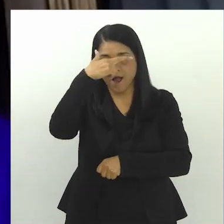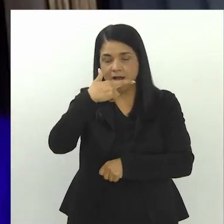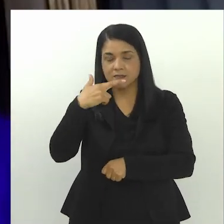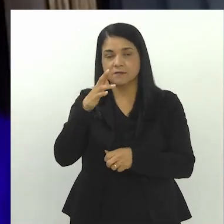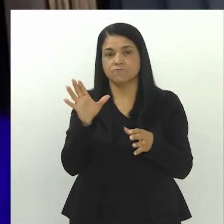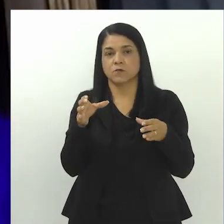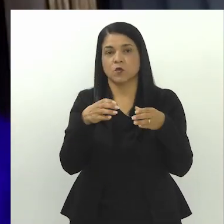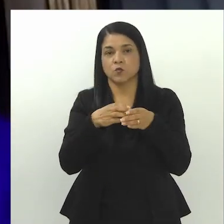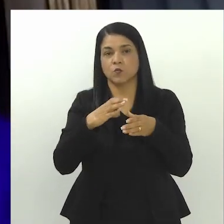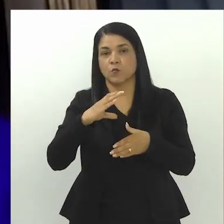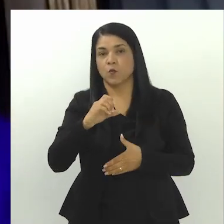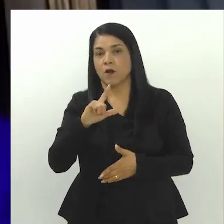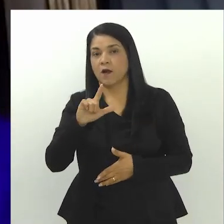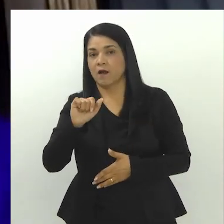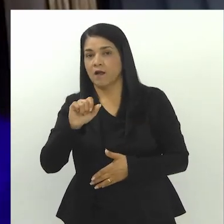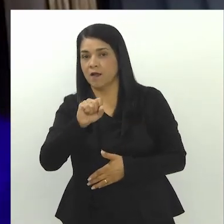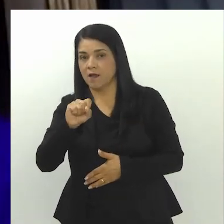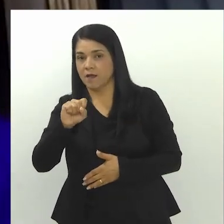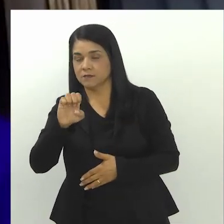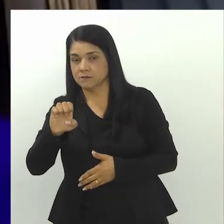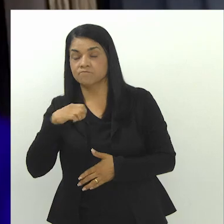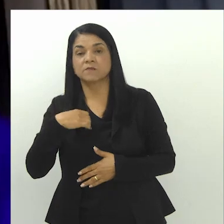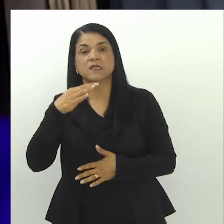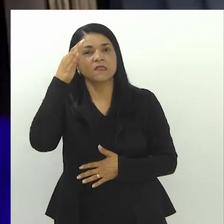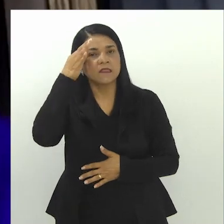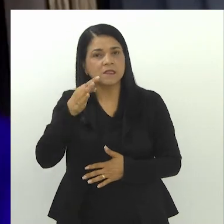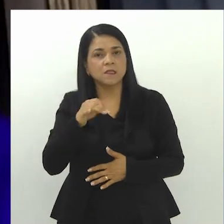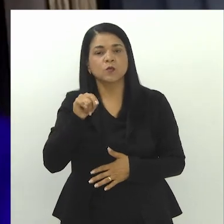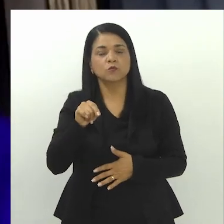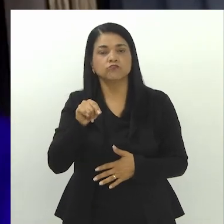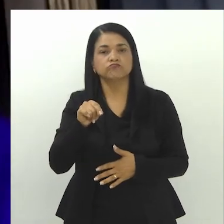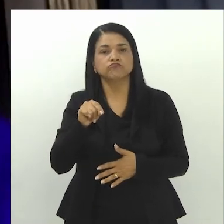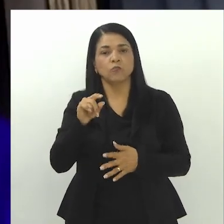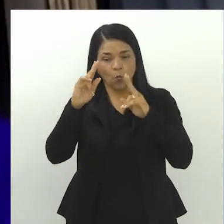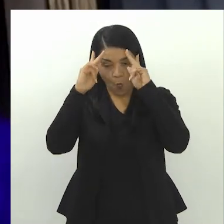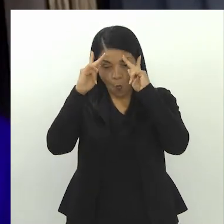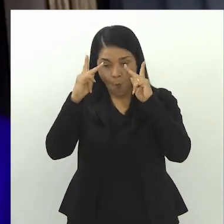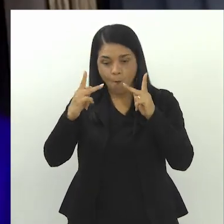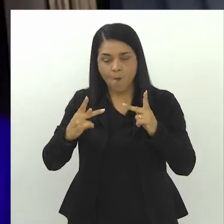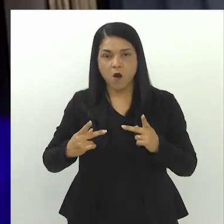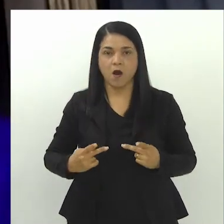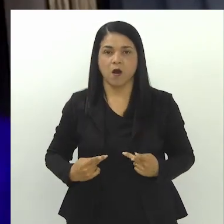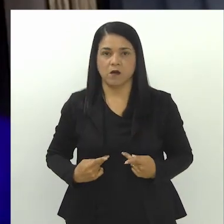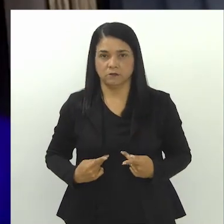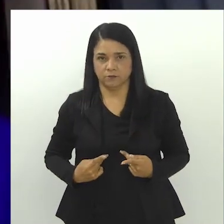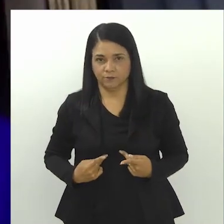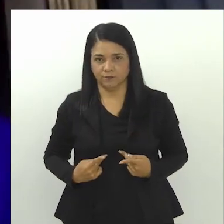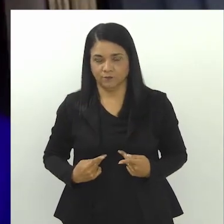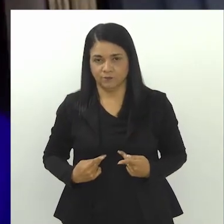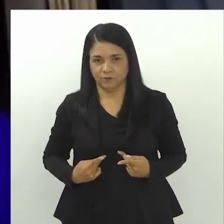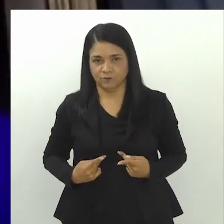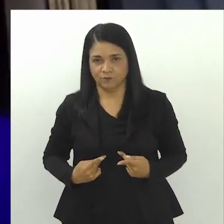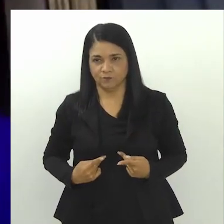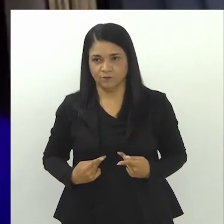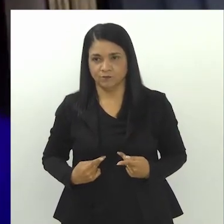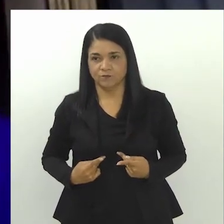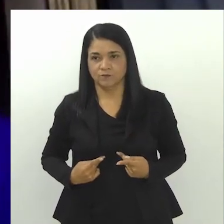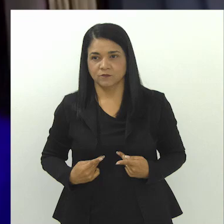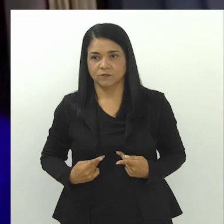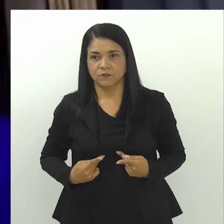classe nesse debate, entendendo essas dimensões como dimensões humanitárias, né?